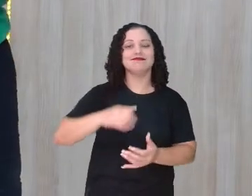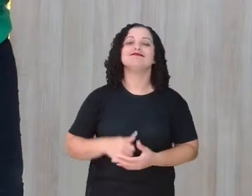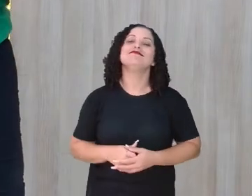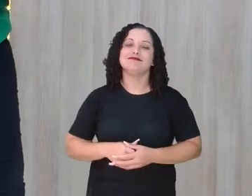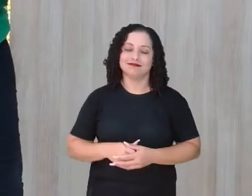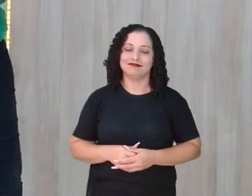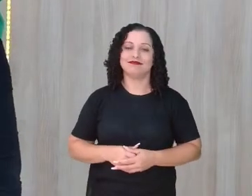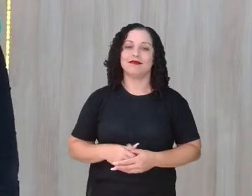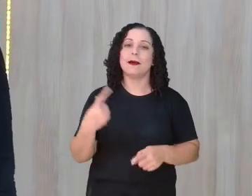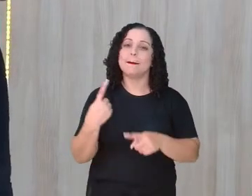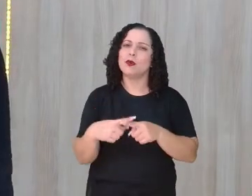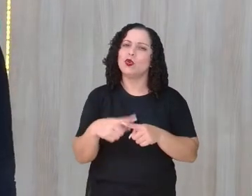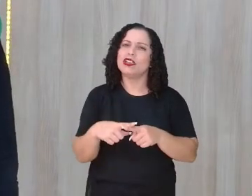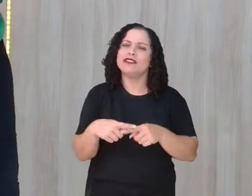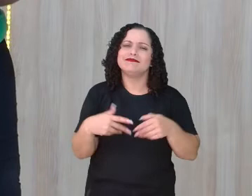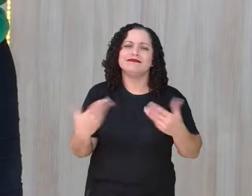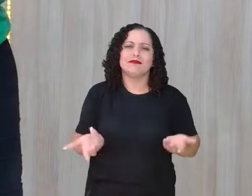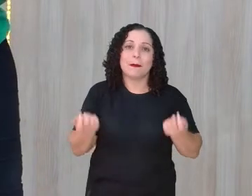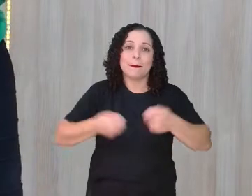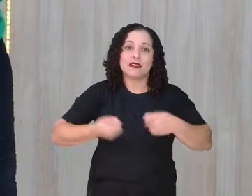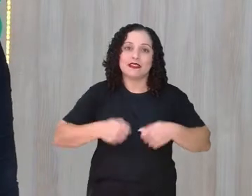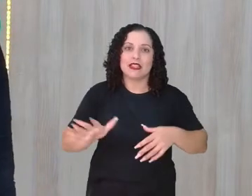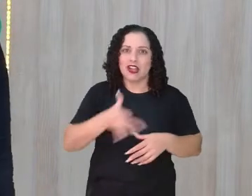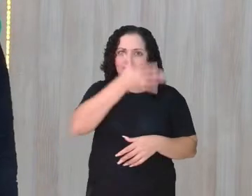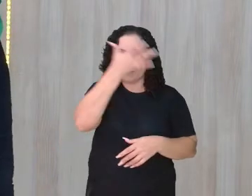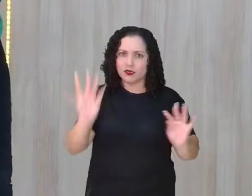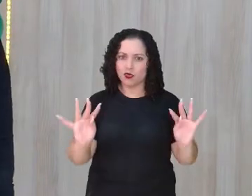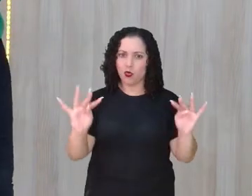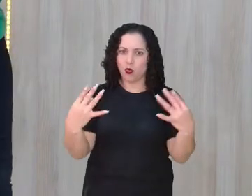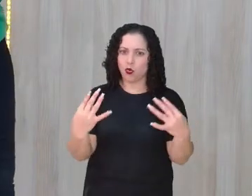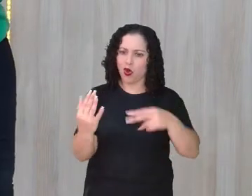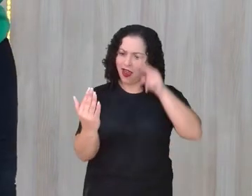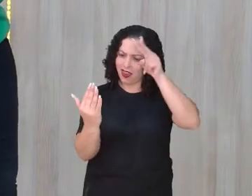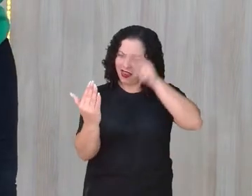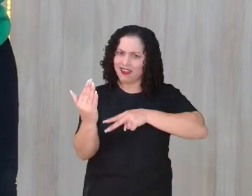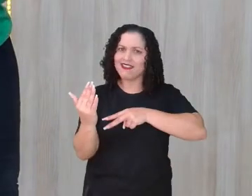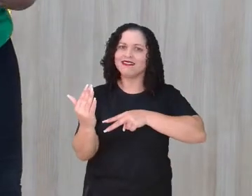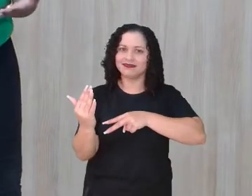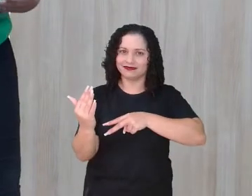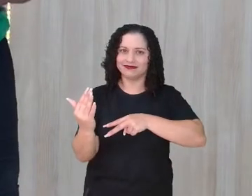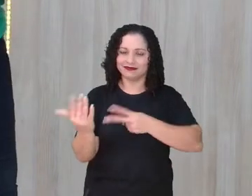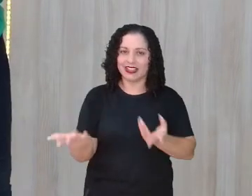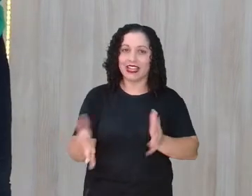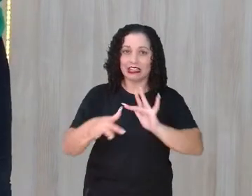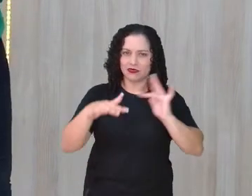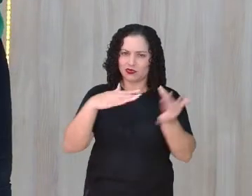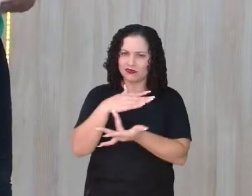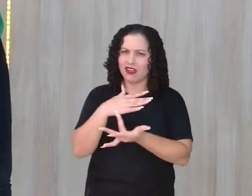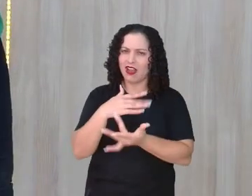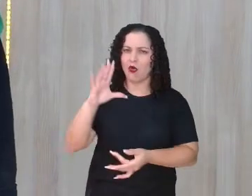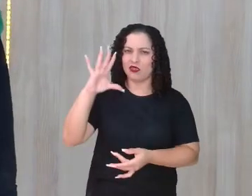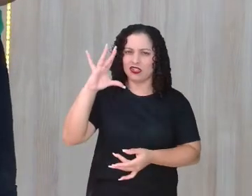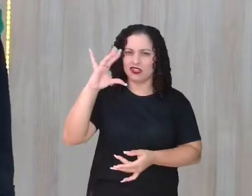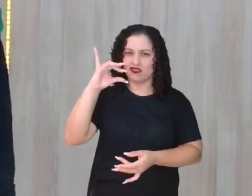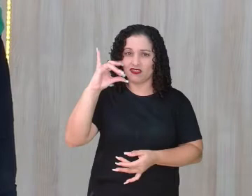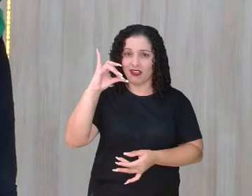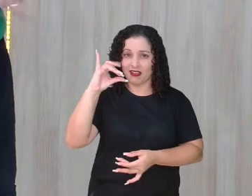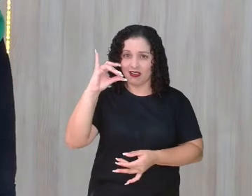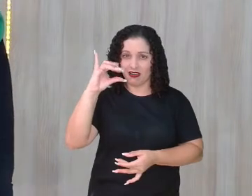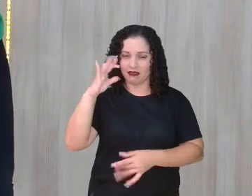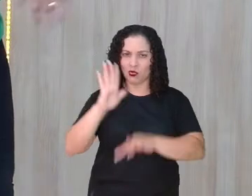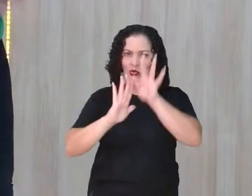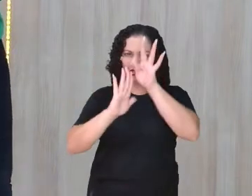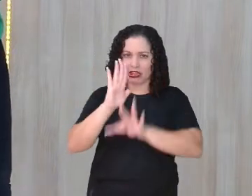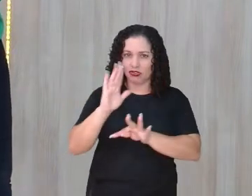coloquial. Para quê? Porque a gente precisa chamar o público para a leitura. E quando a gente está numa rede social no Instagram, se a gente vê um texto